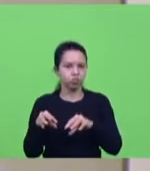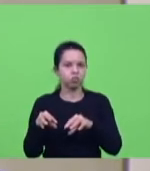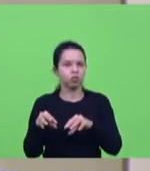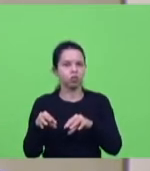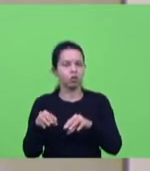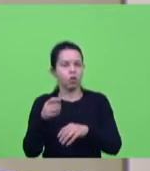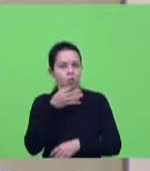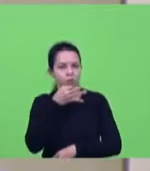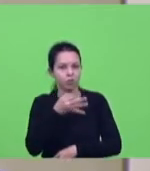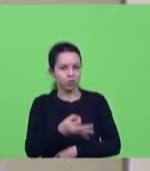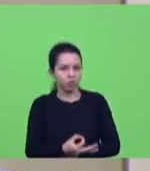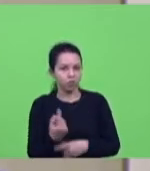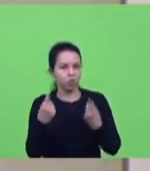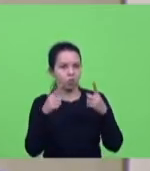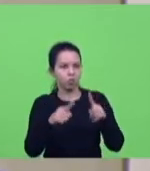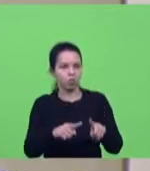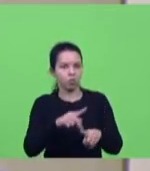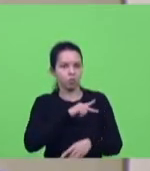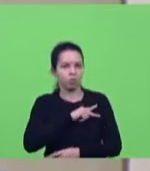República, em discussão.